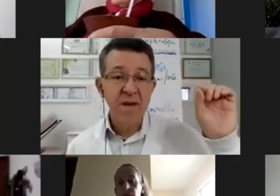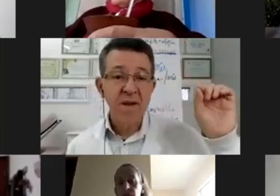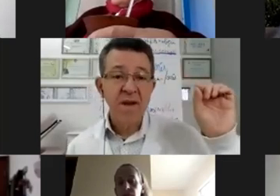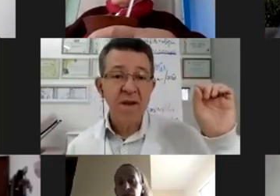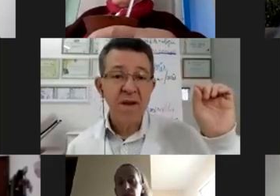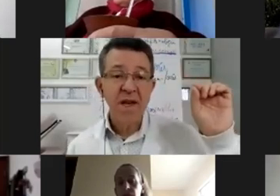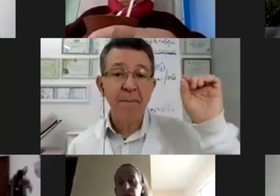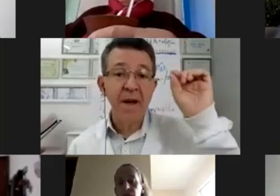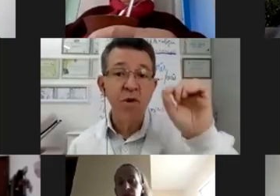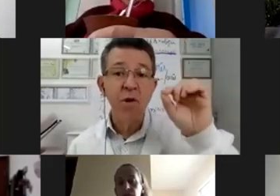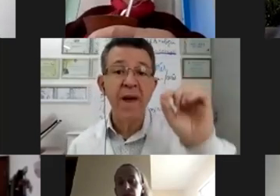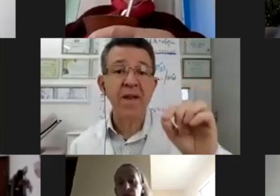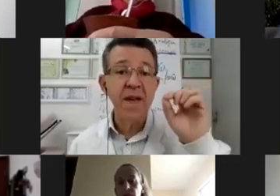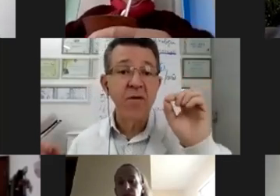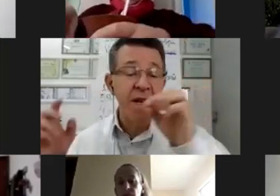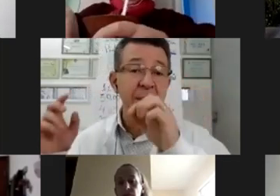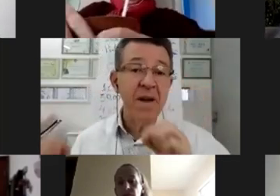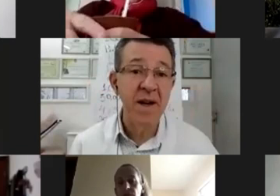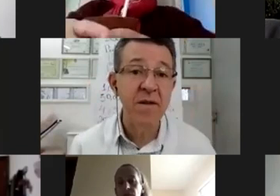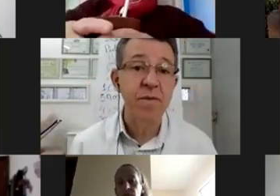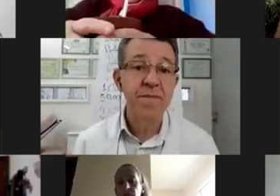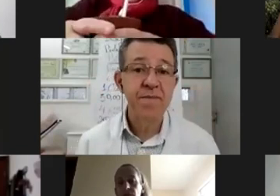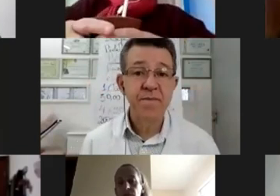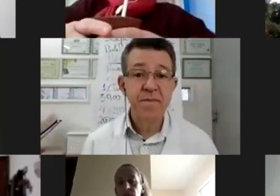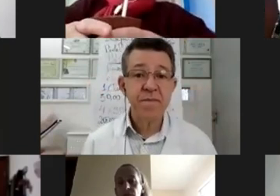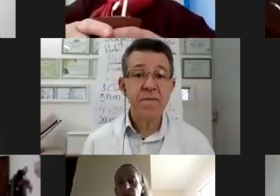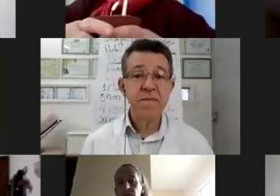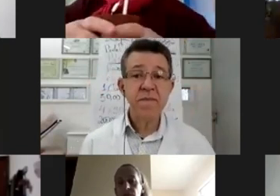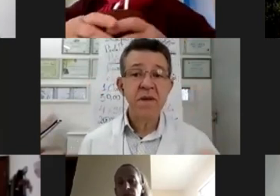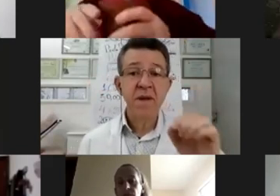terapeutas que apertou o pé e saiu de lá mancando.